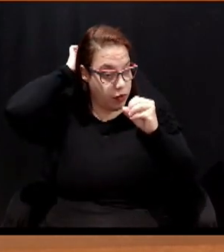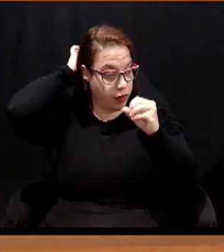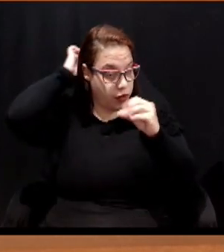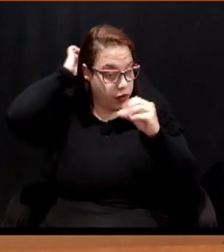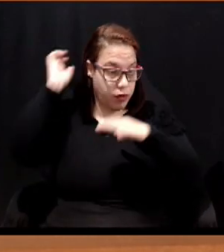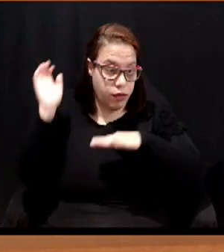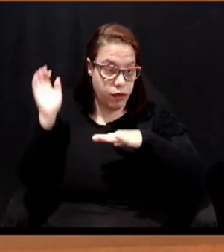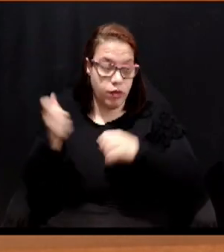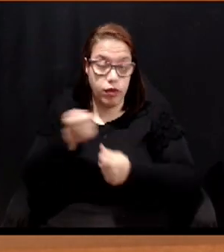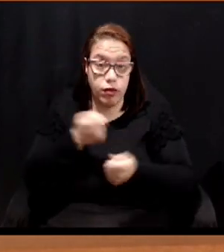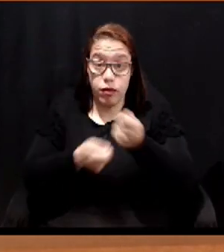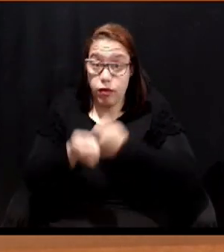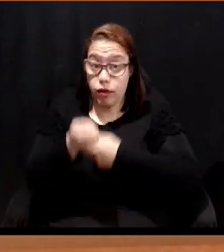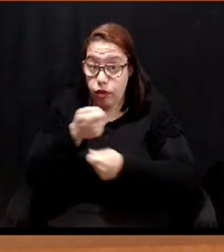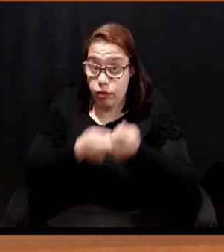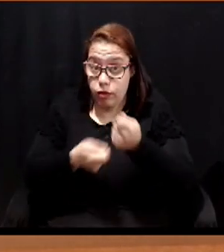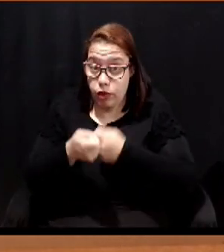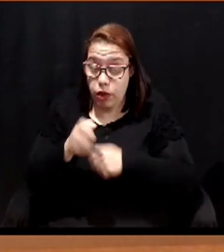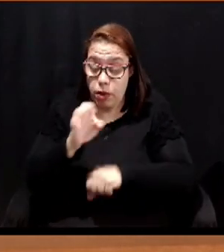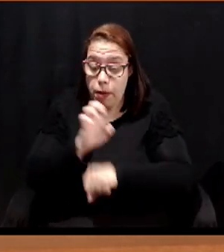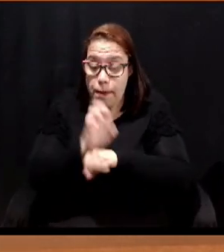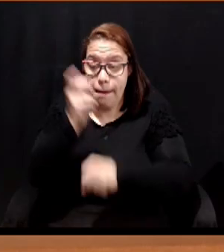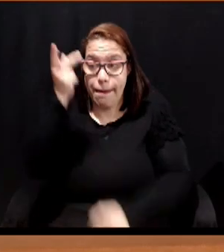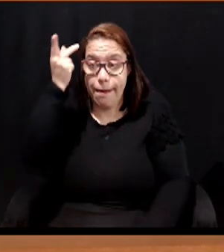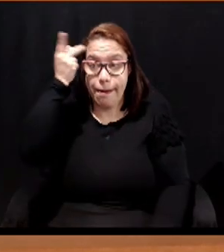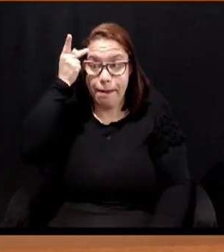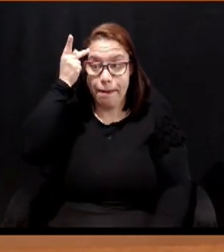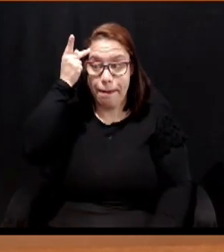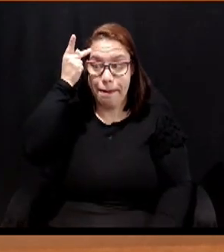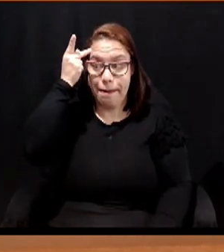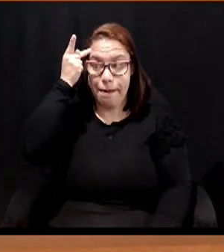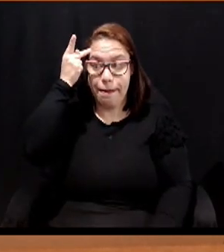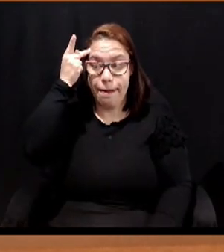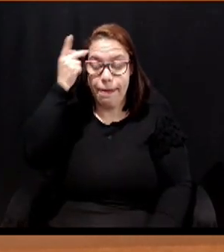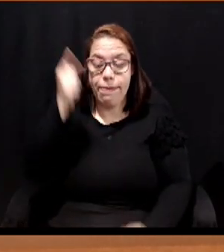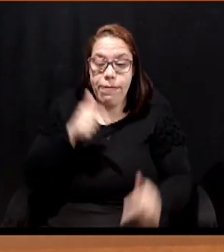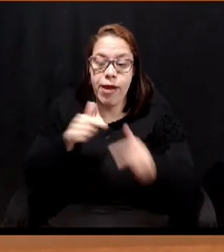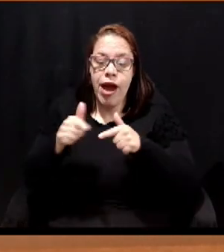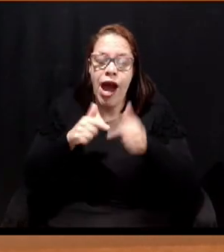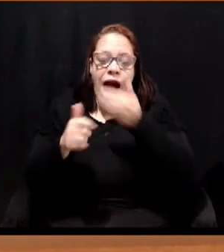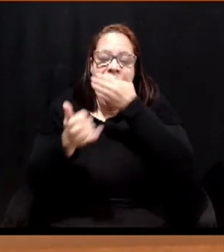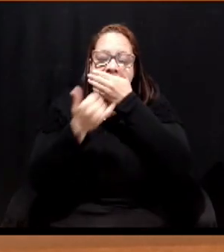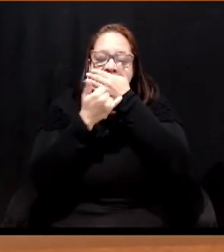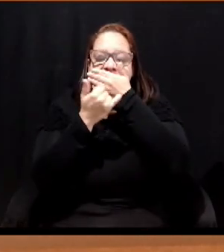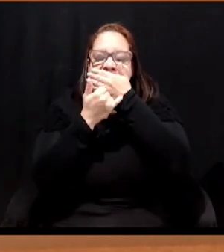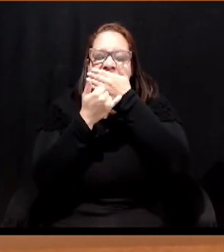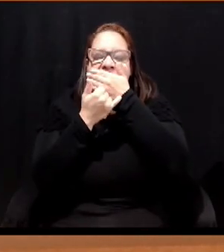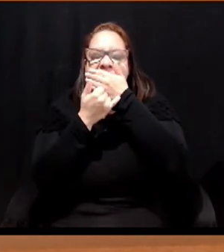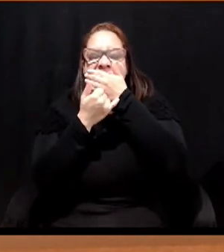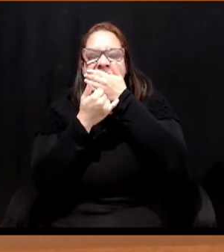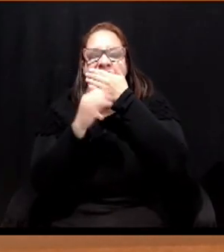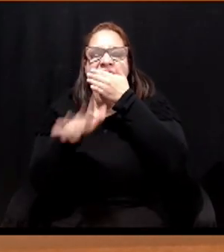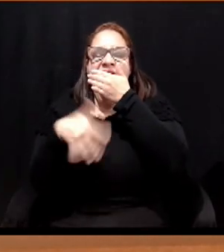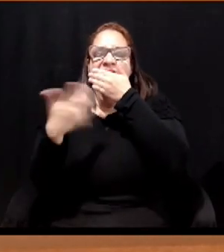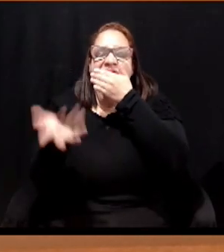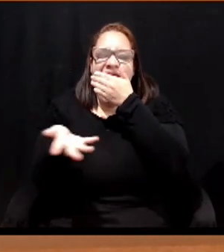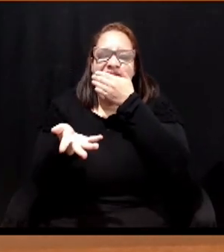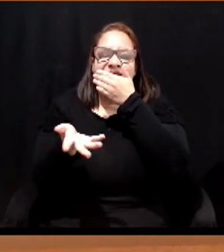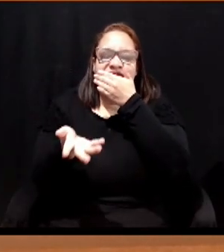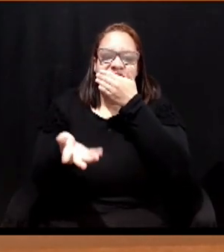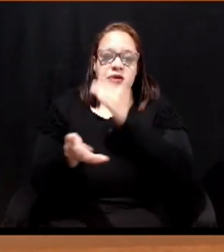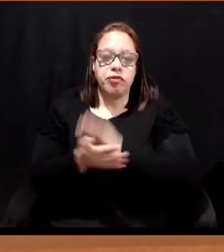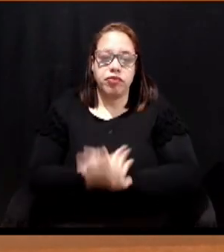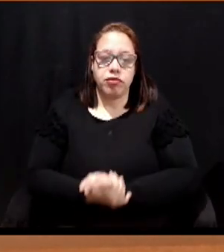administrativa do estado de São Paulo, né? Estamos trabalhando nessa linha. mas estamos sediados aqui